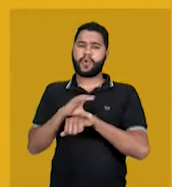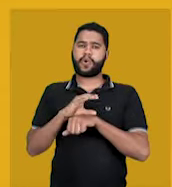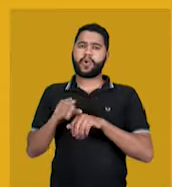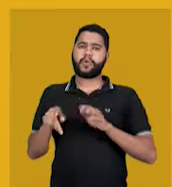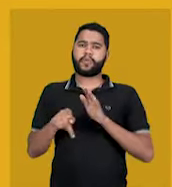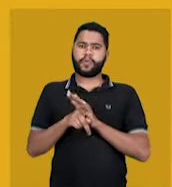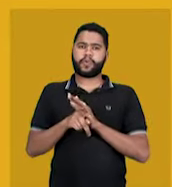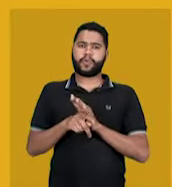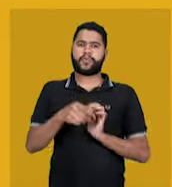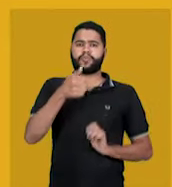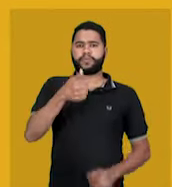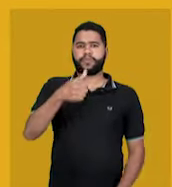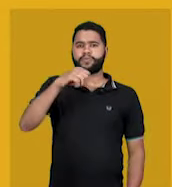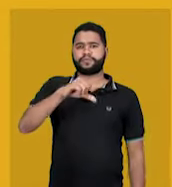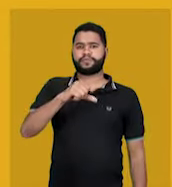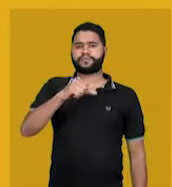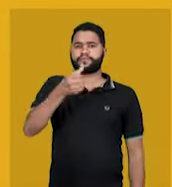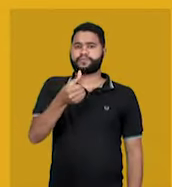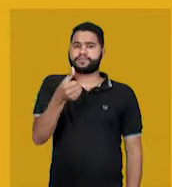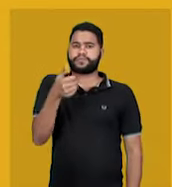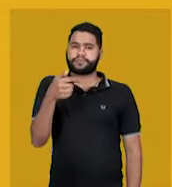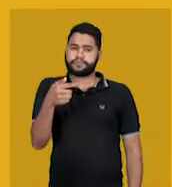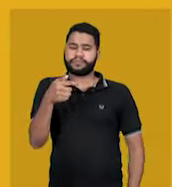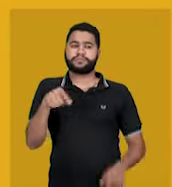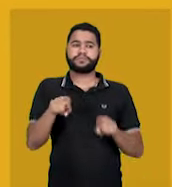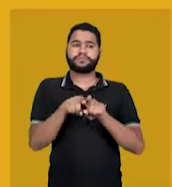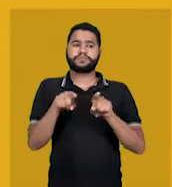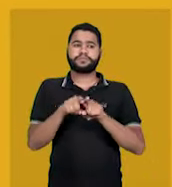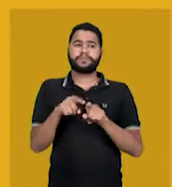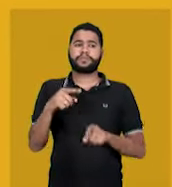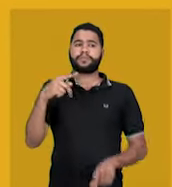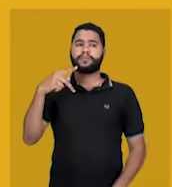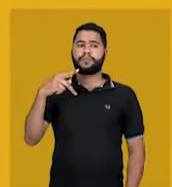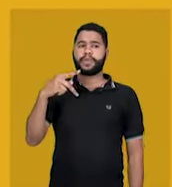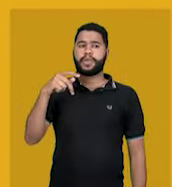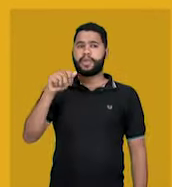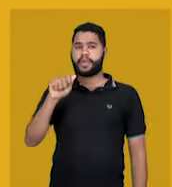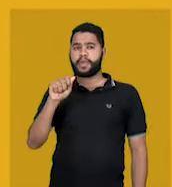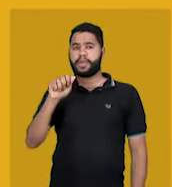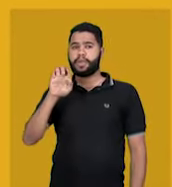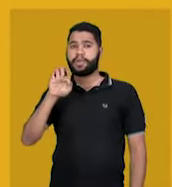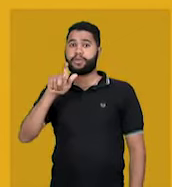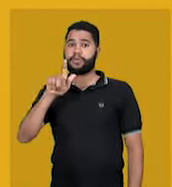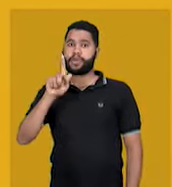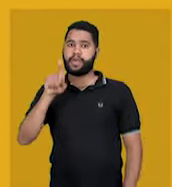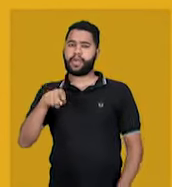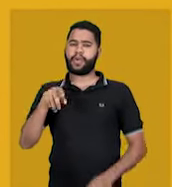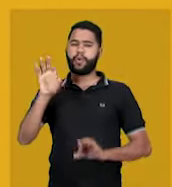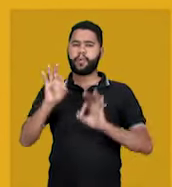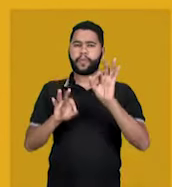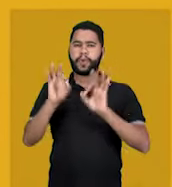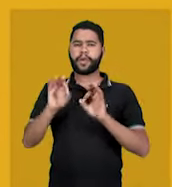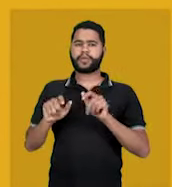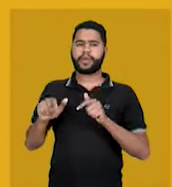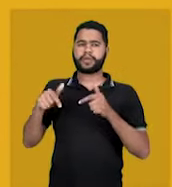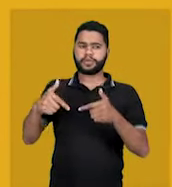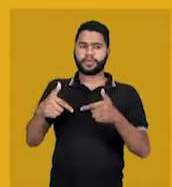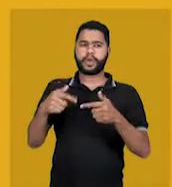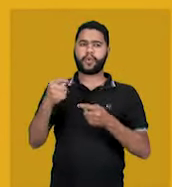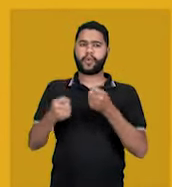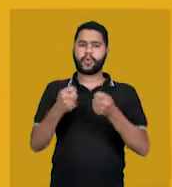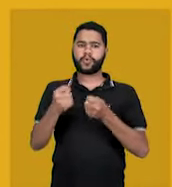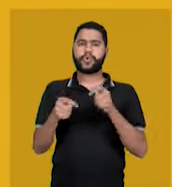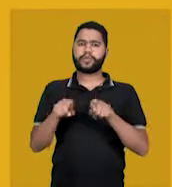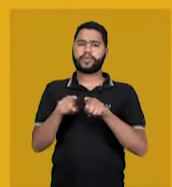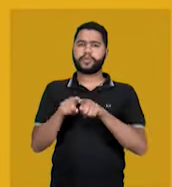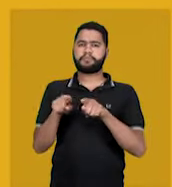de 1967, e o PAEG, que é o Plano de Ação Econômico, de Gestão, né, ou